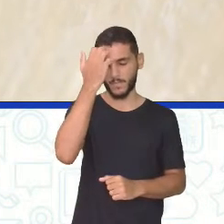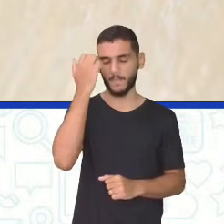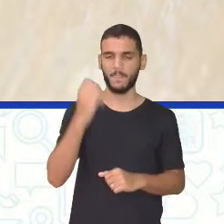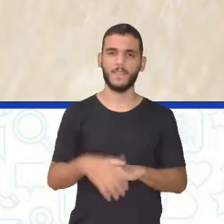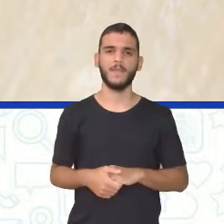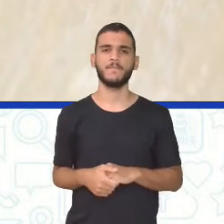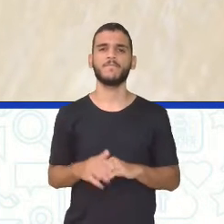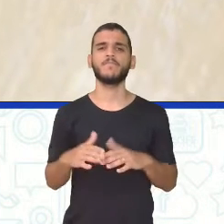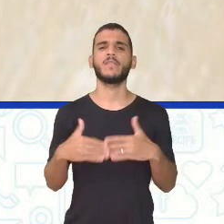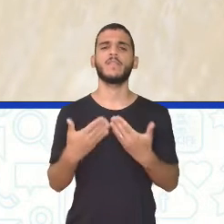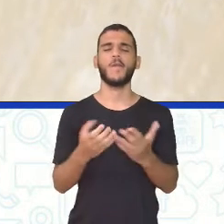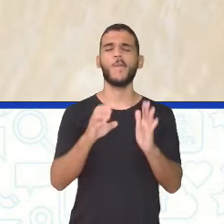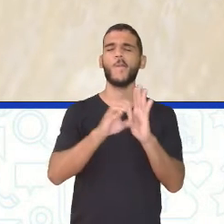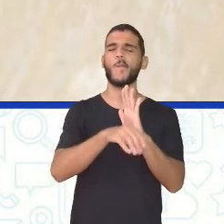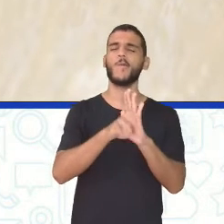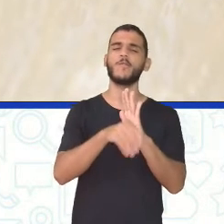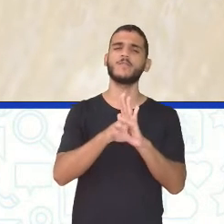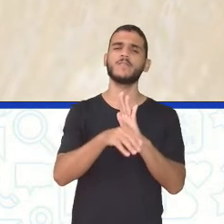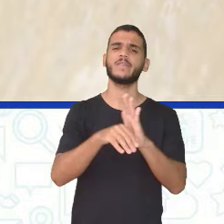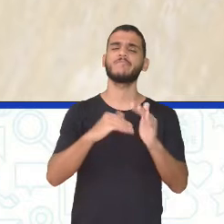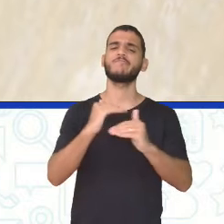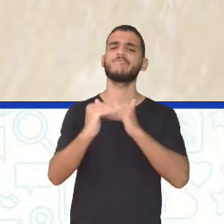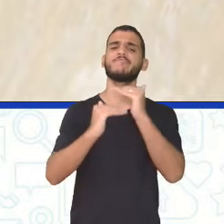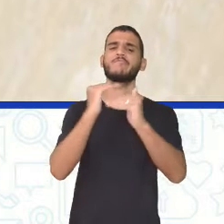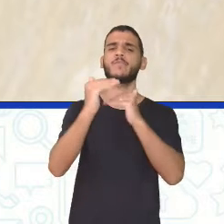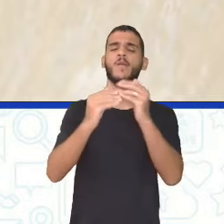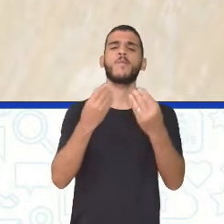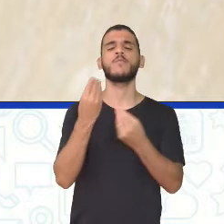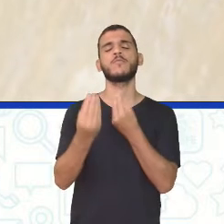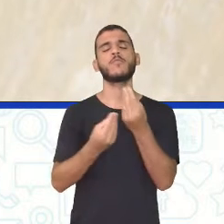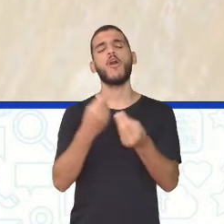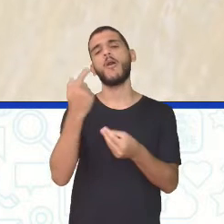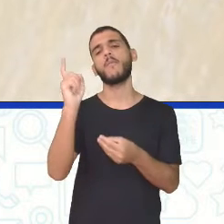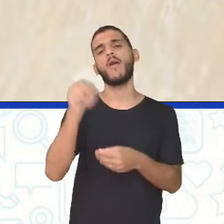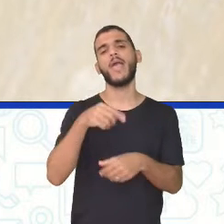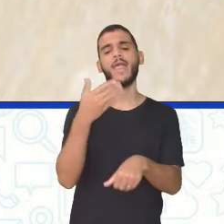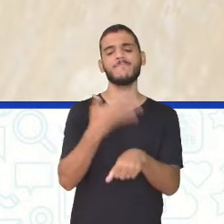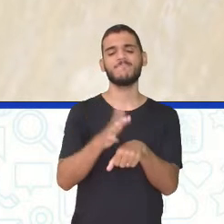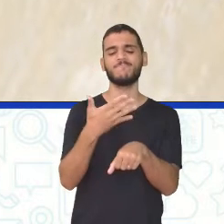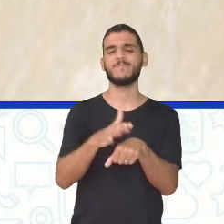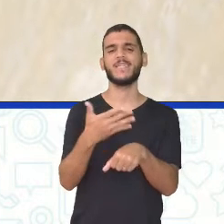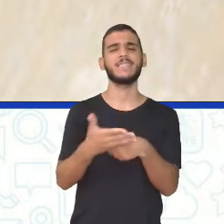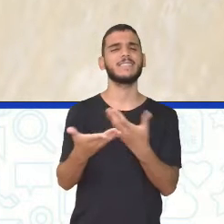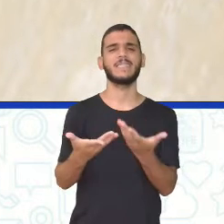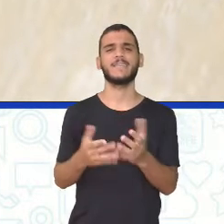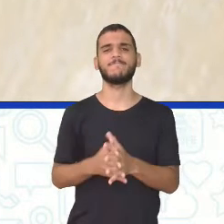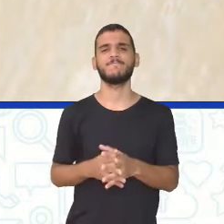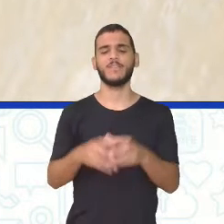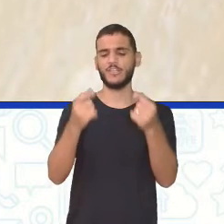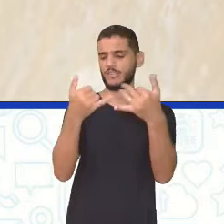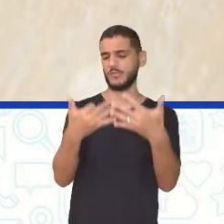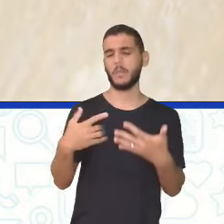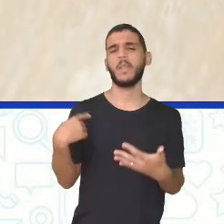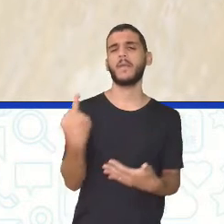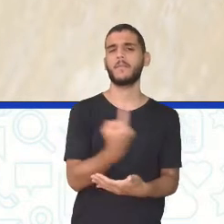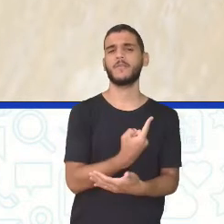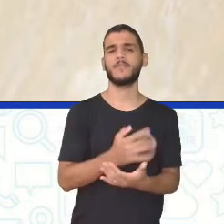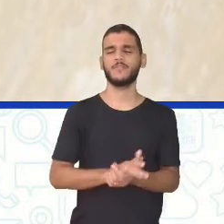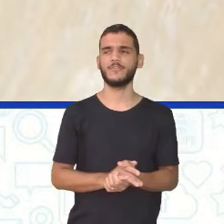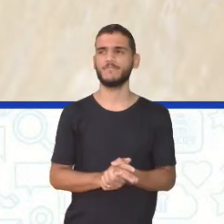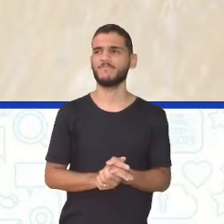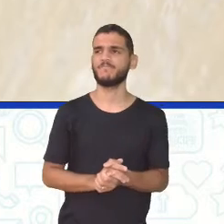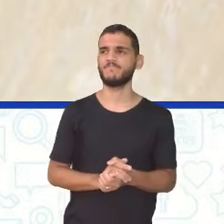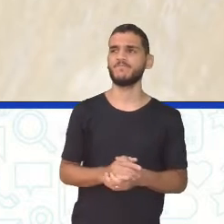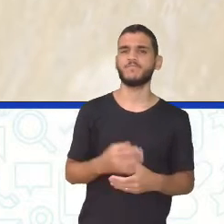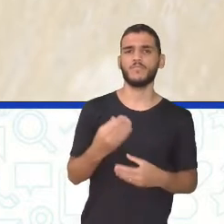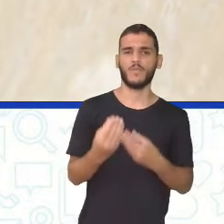esse conceito de desenvolvimento, como é que ele é praticado? Né? Dá uma noção aí, puxa um pouquinho para a geografia,